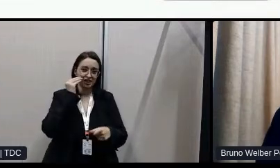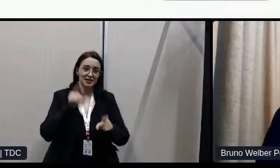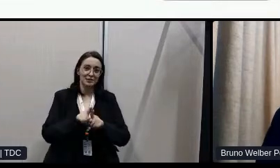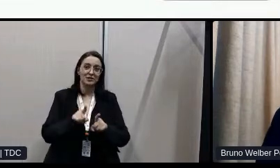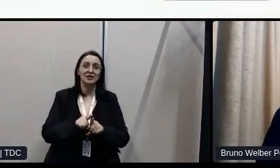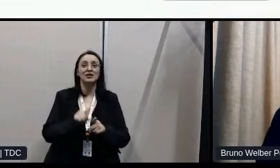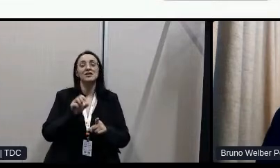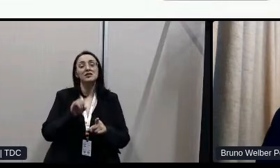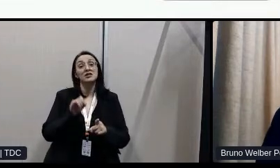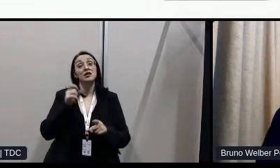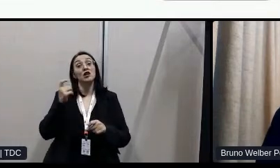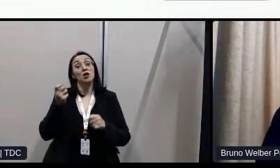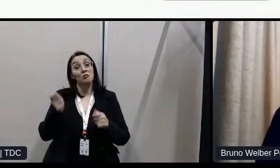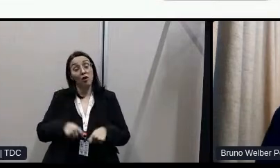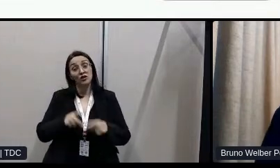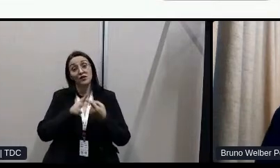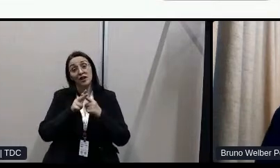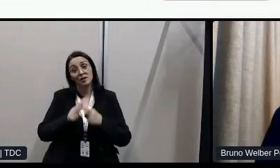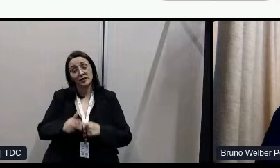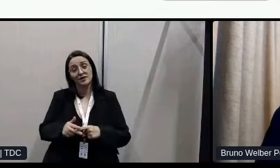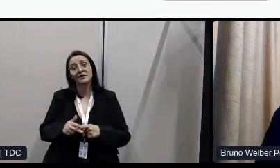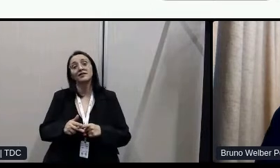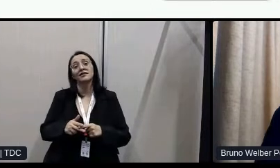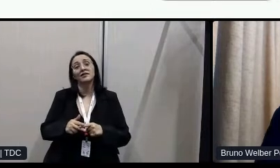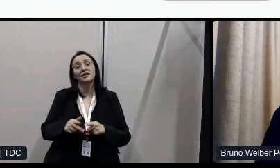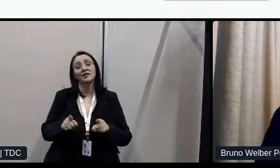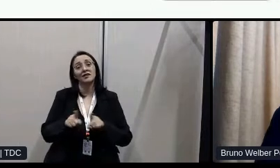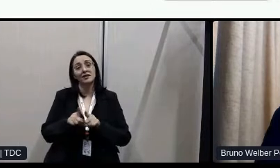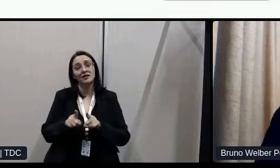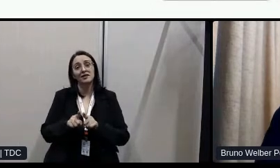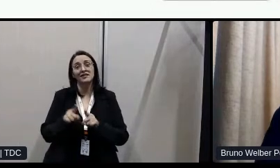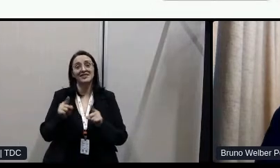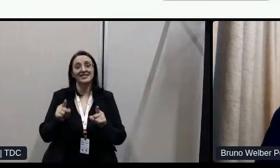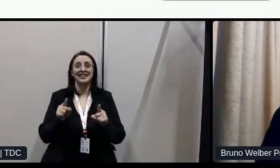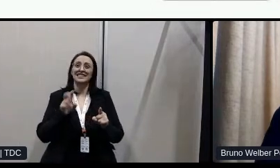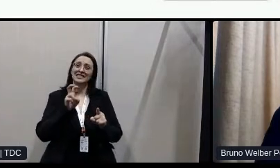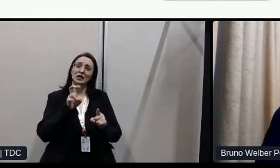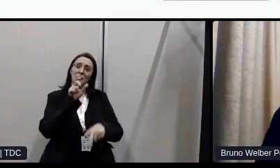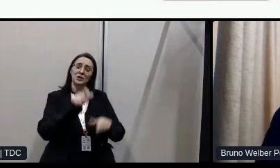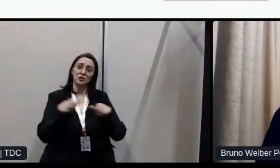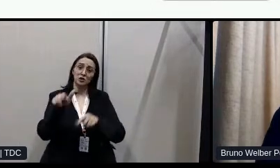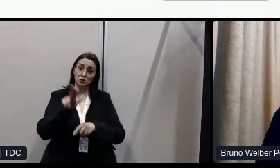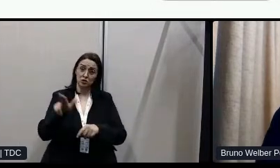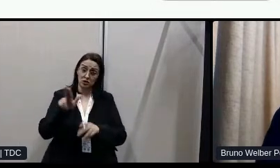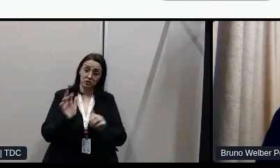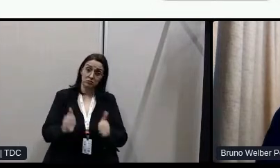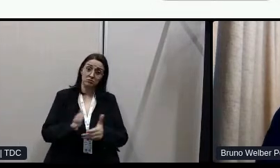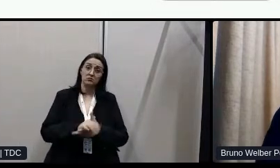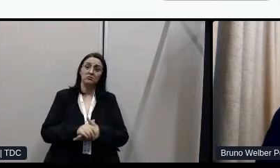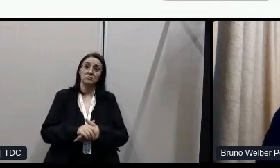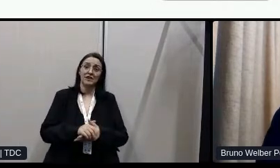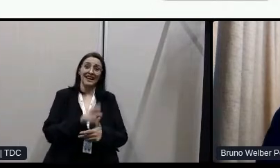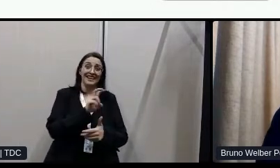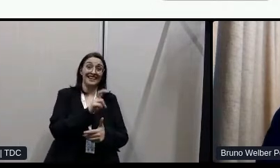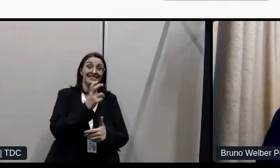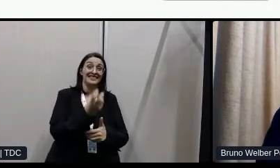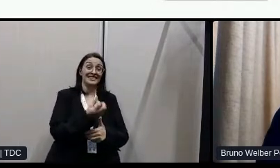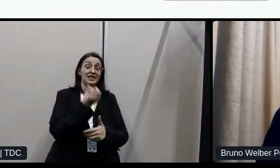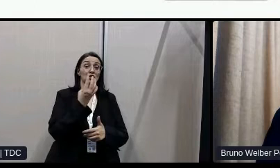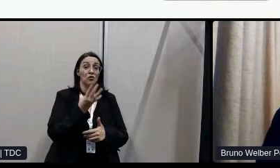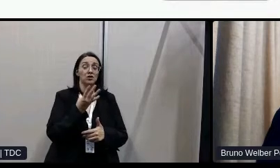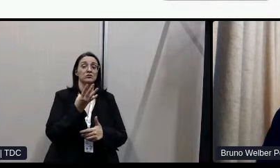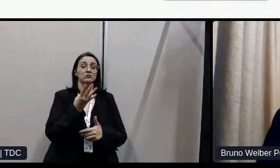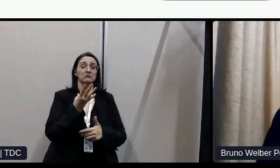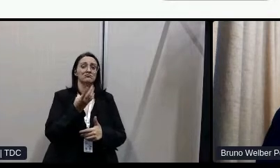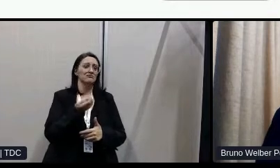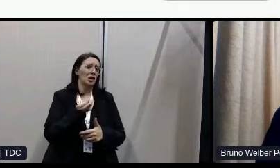que por enquanto seja uma ferramenta, eh, como está aqui 5 pessoas que utilizam, né, de 564, ou seja, muita